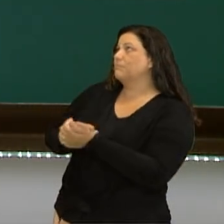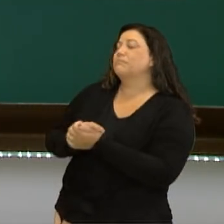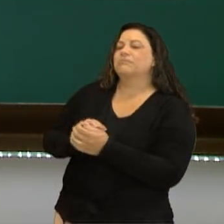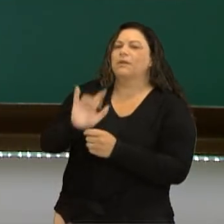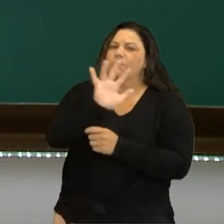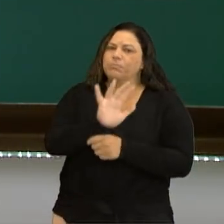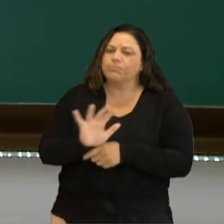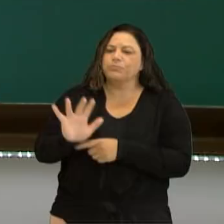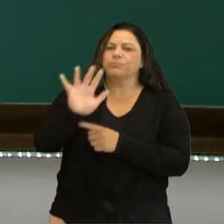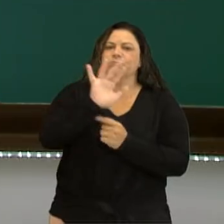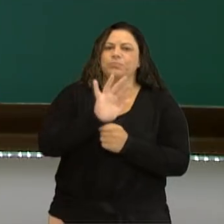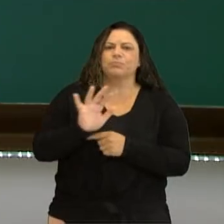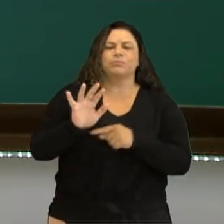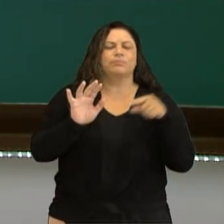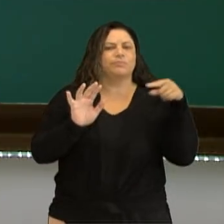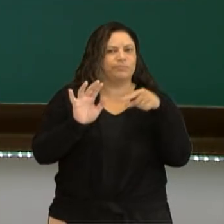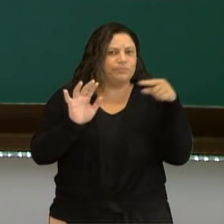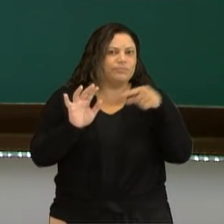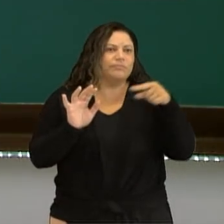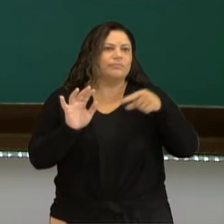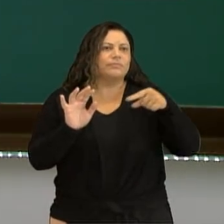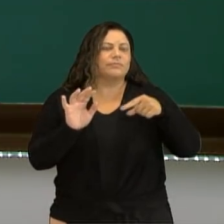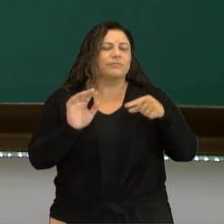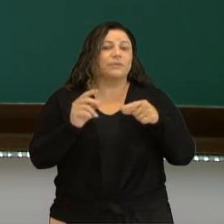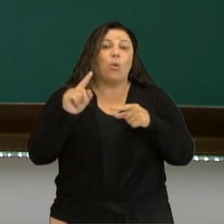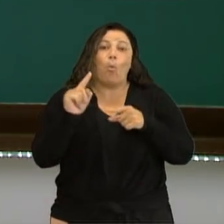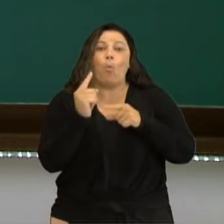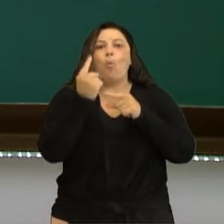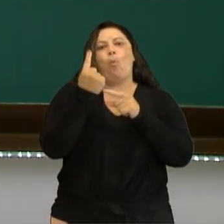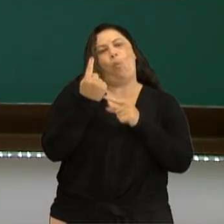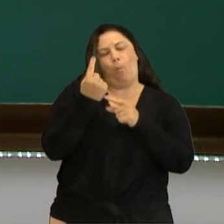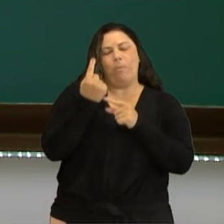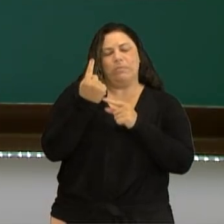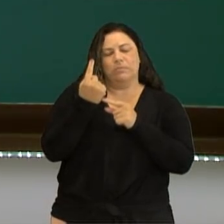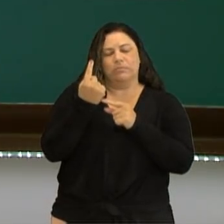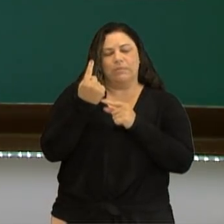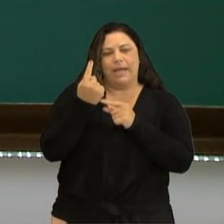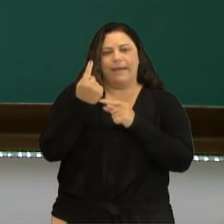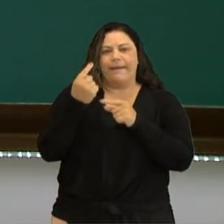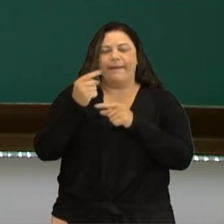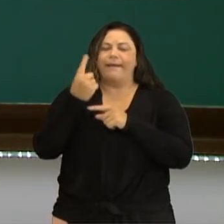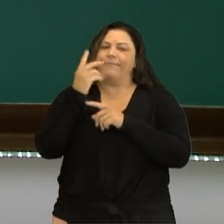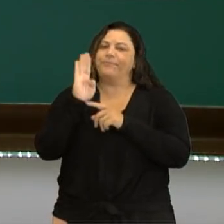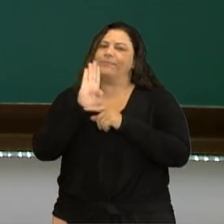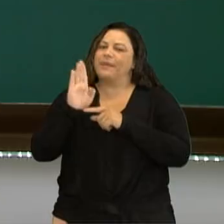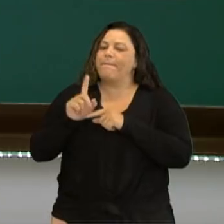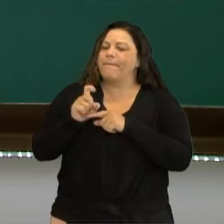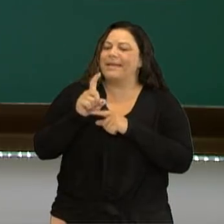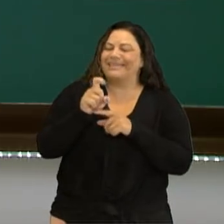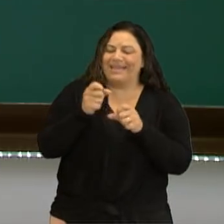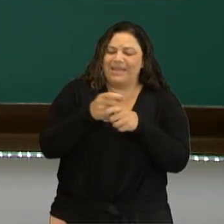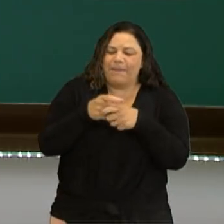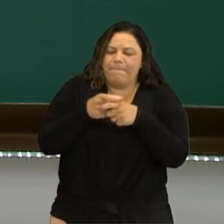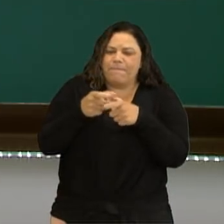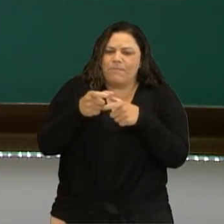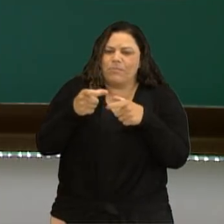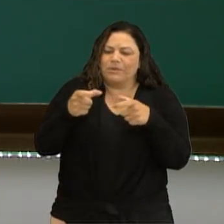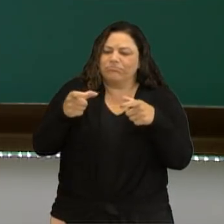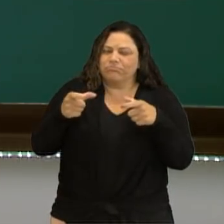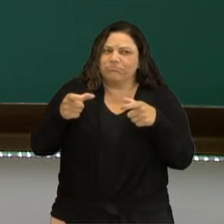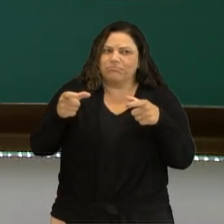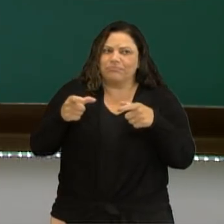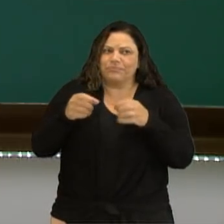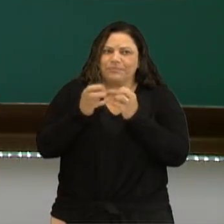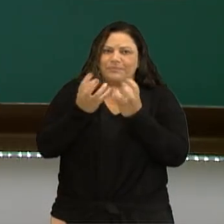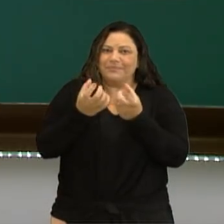vocês? Aqui nós iniciamos com uma bactéria e ela está realizando a sua reprodução. Vocês percebem